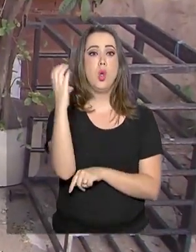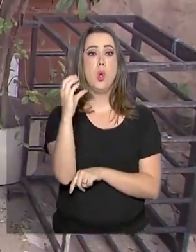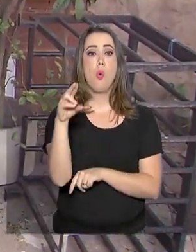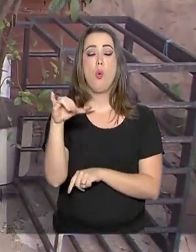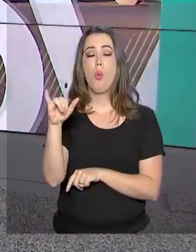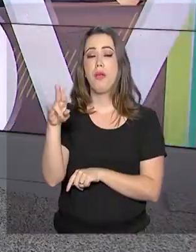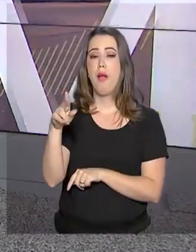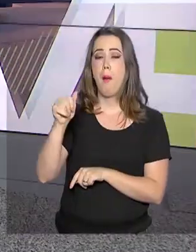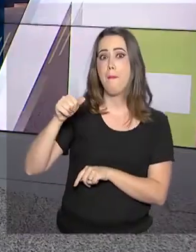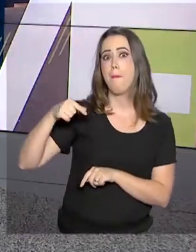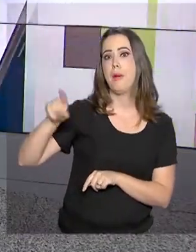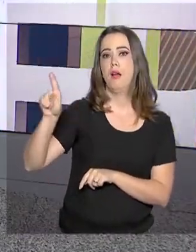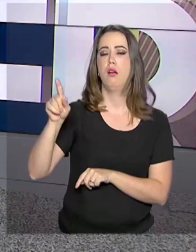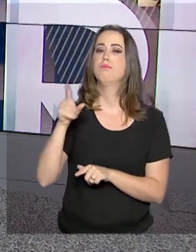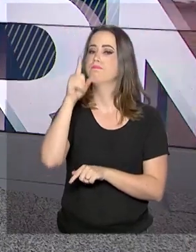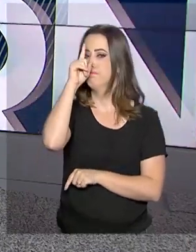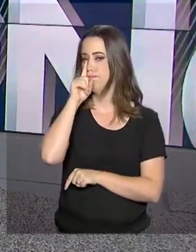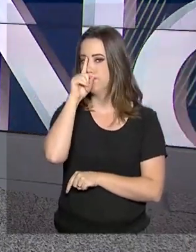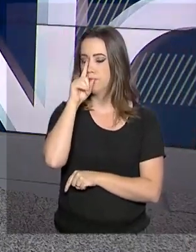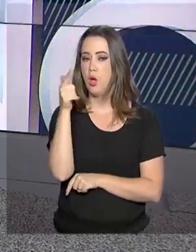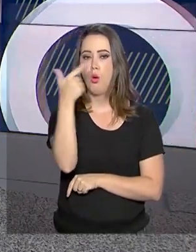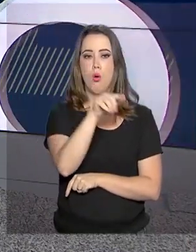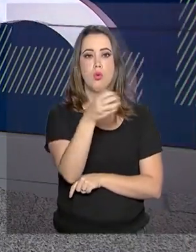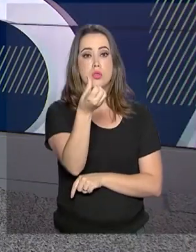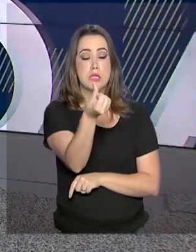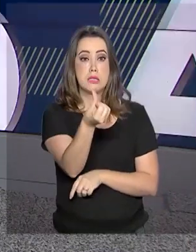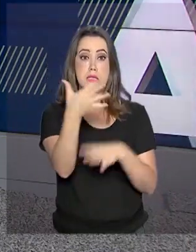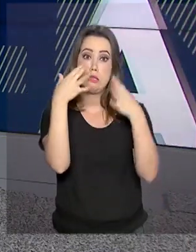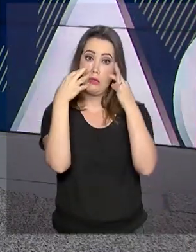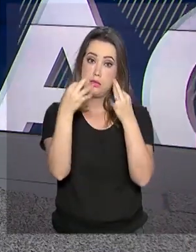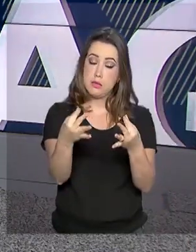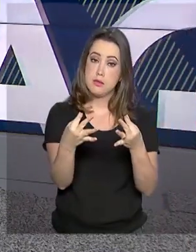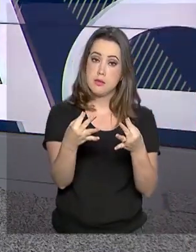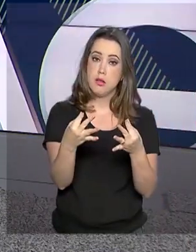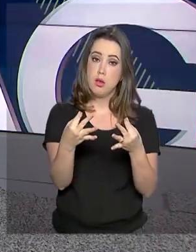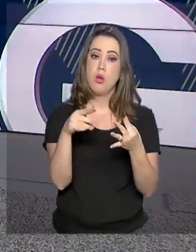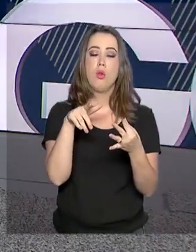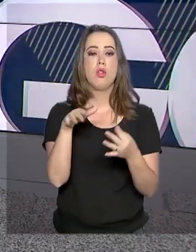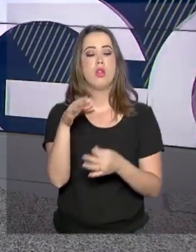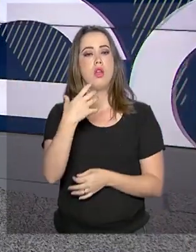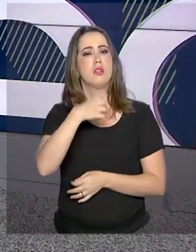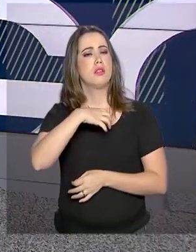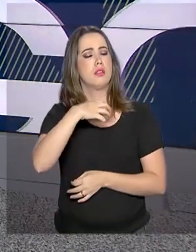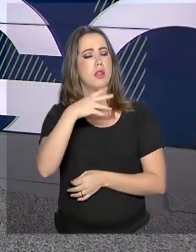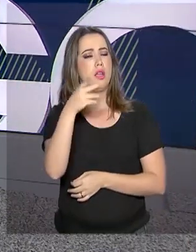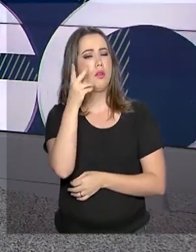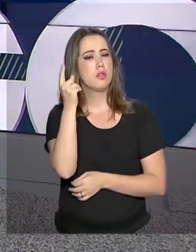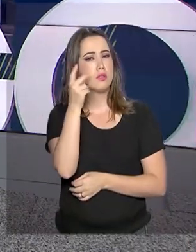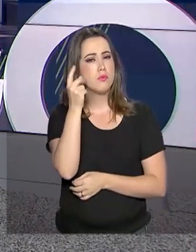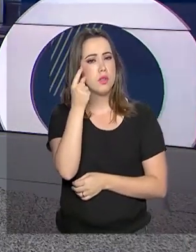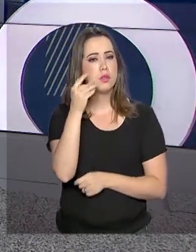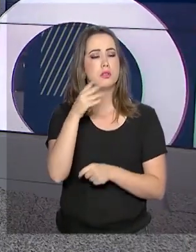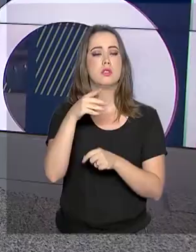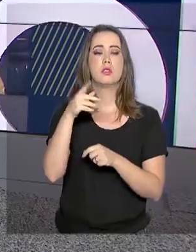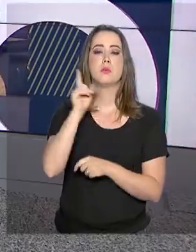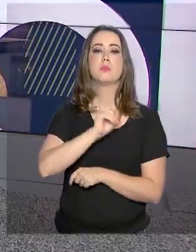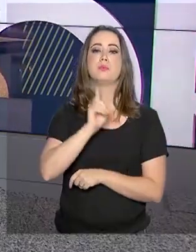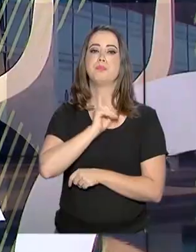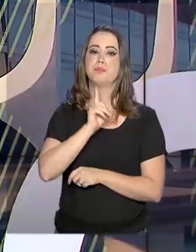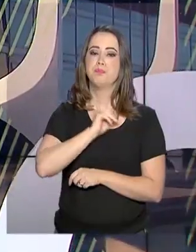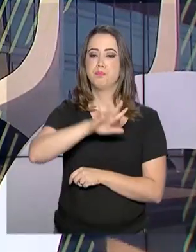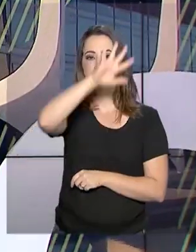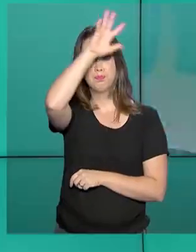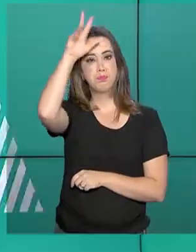em risco outras 16 capitais estão em alerta entre elas fortaleza belo horizonte e manaus